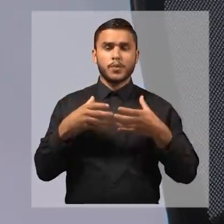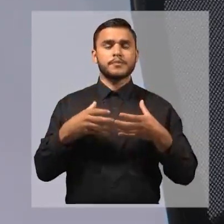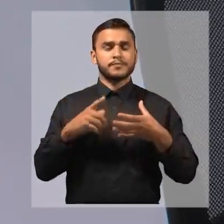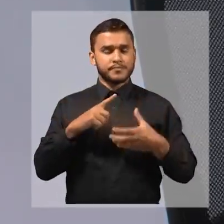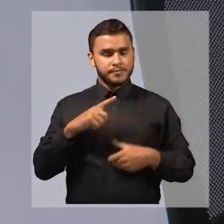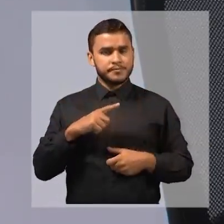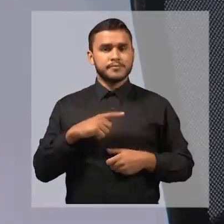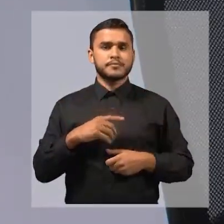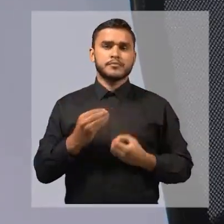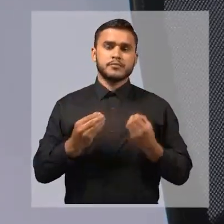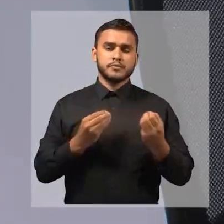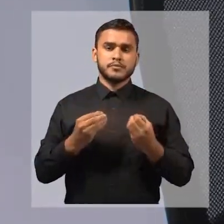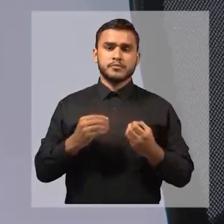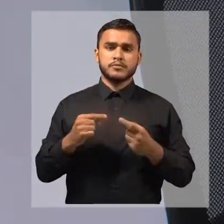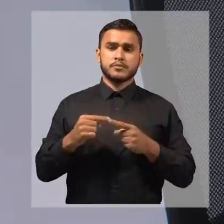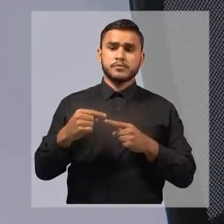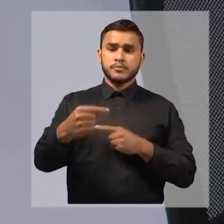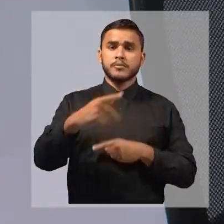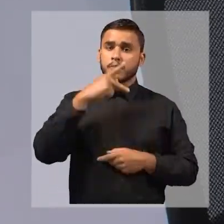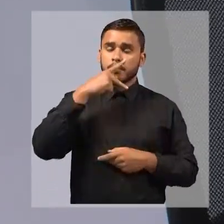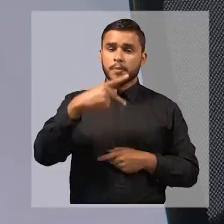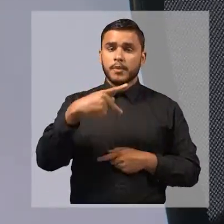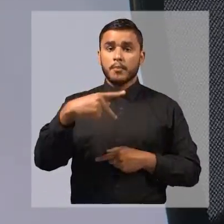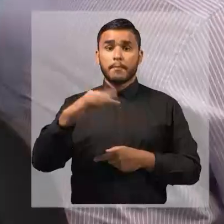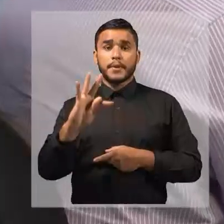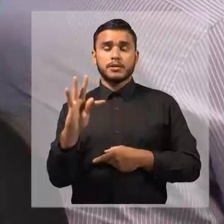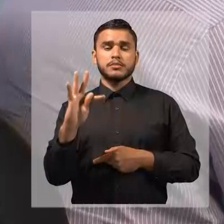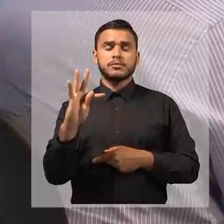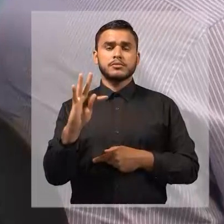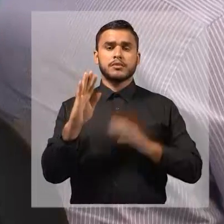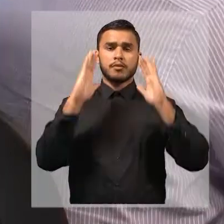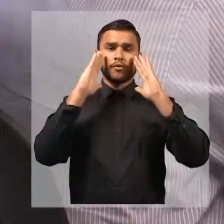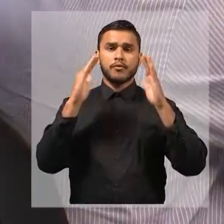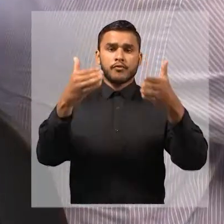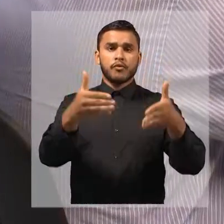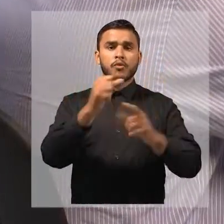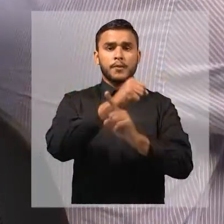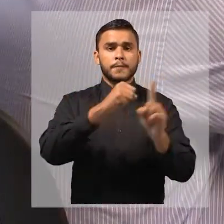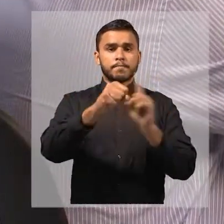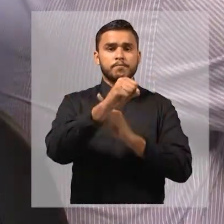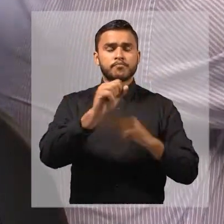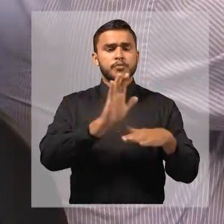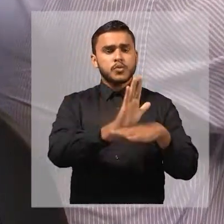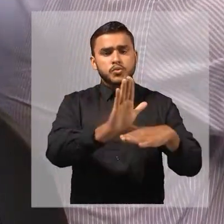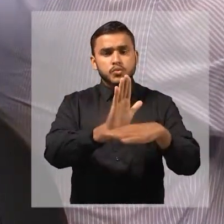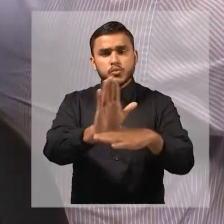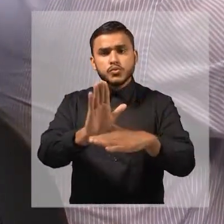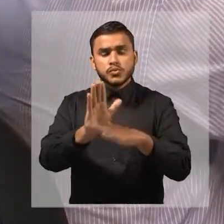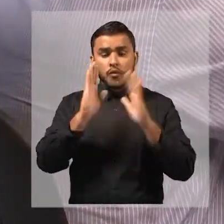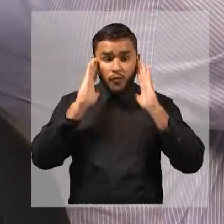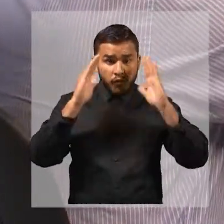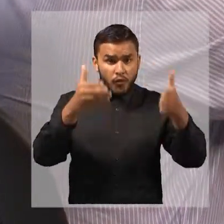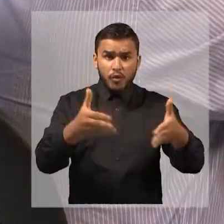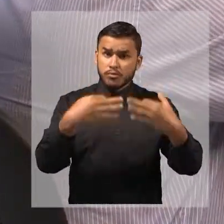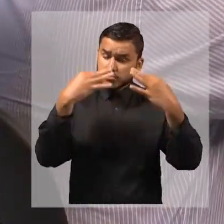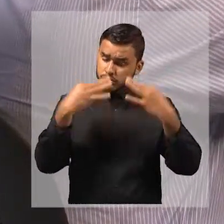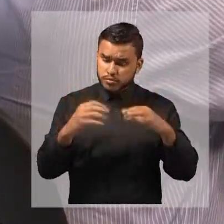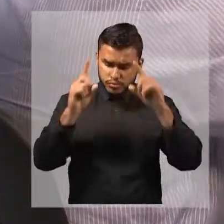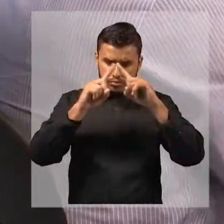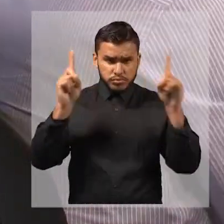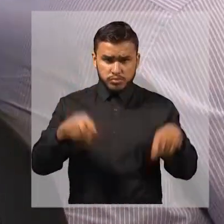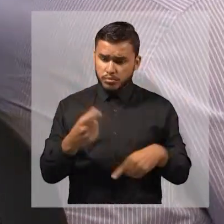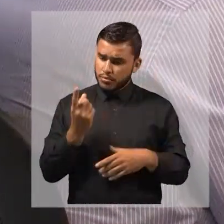função de um projeto. Depois a gente vem, mais à frente, entra aí o Partido dos Trabalhadores, que tem um foco mais na área social, que estava muito claro,